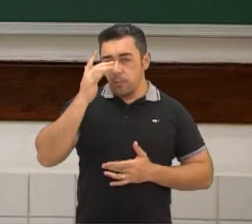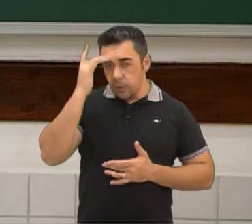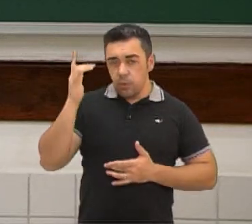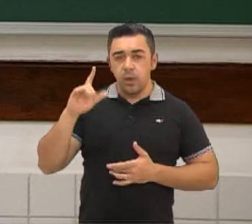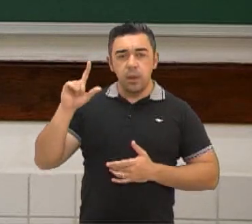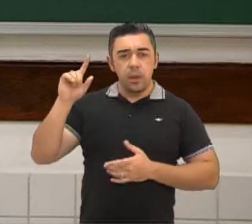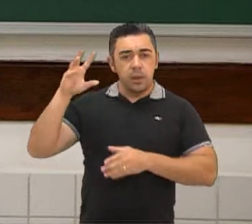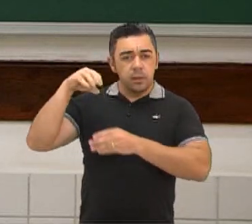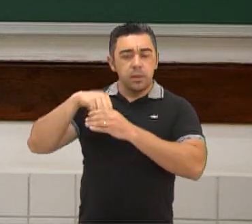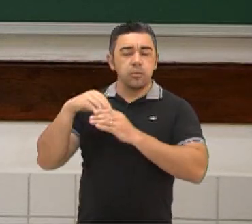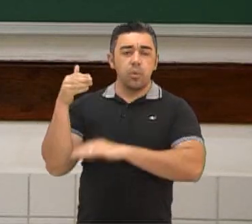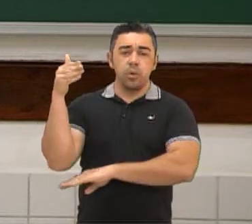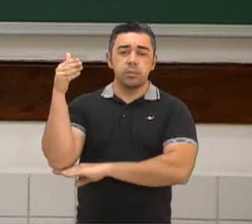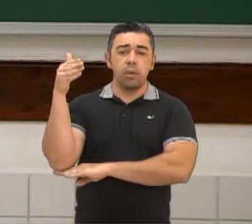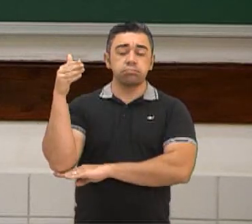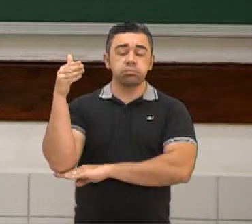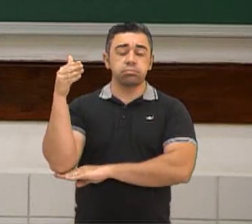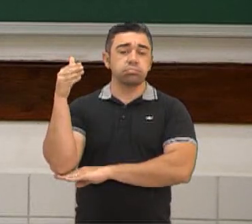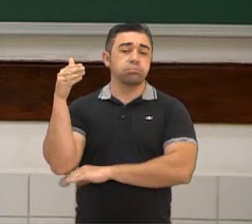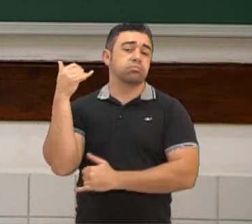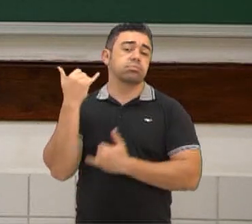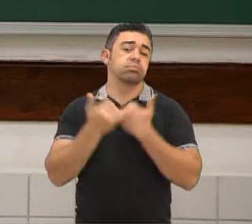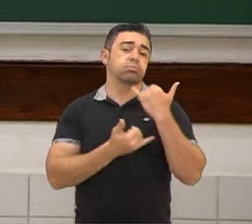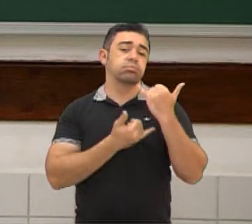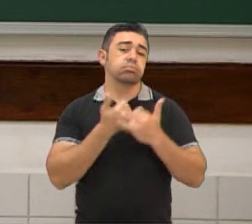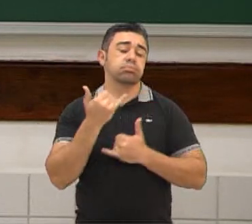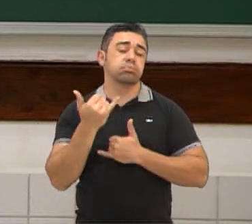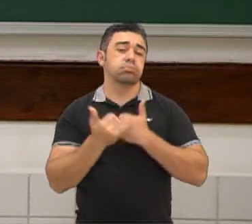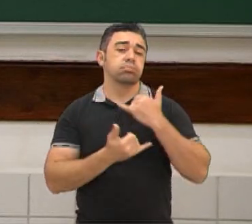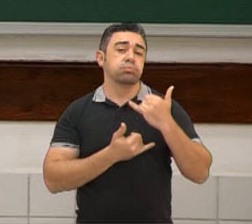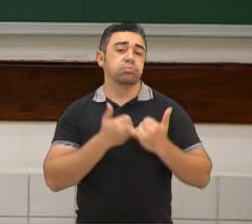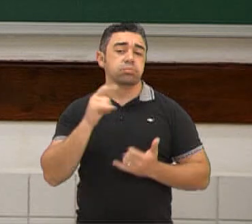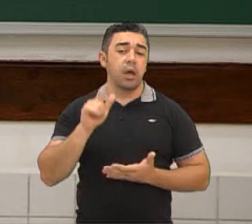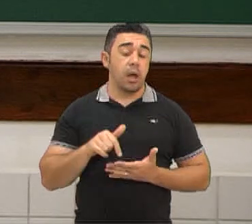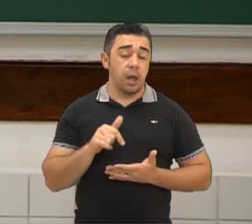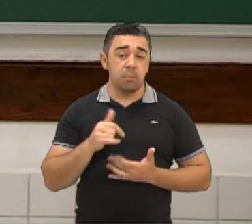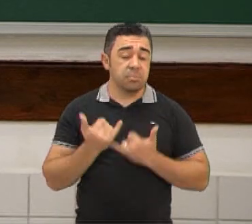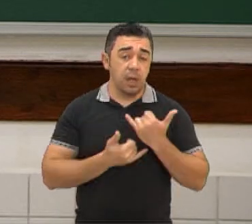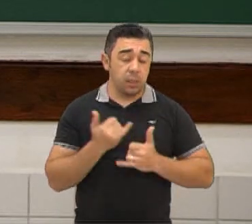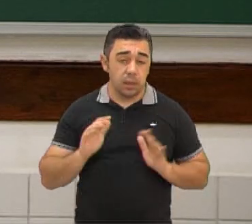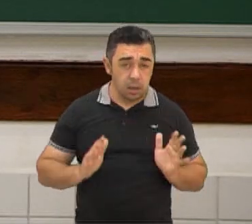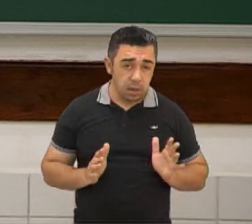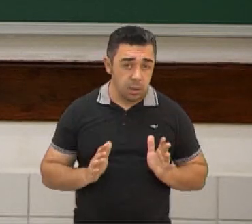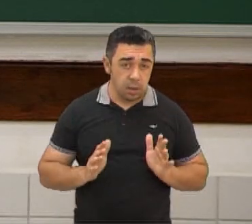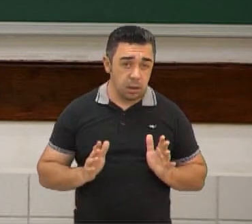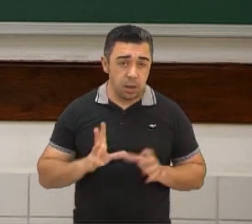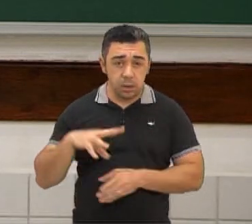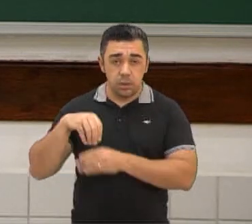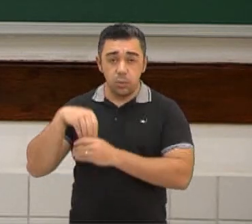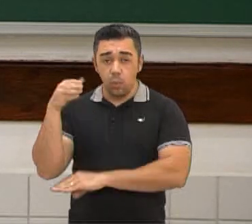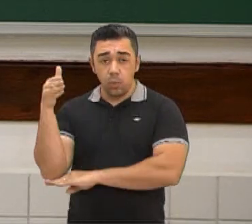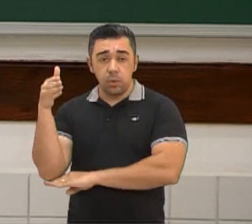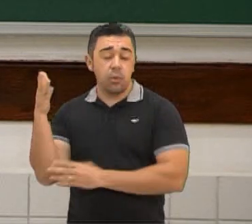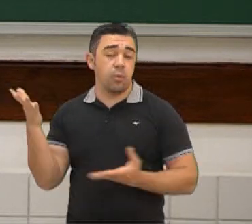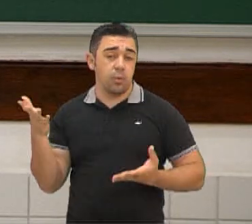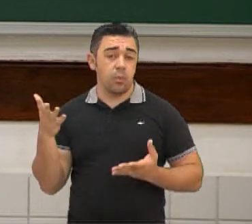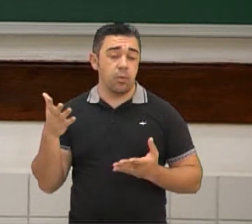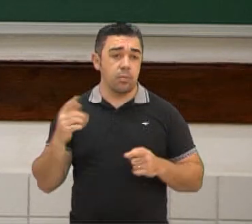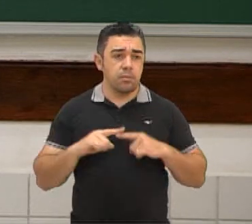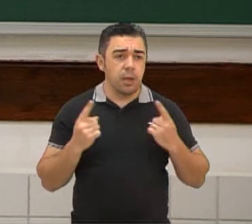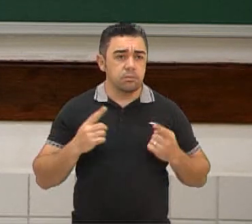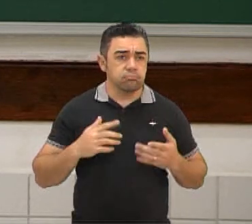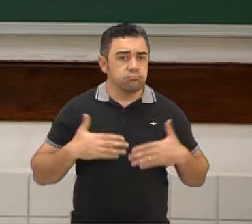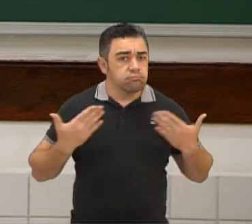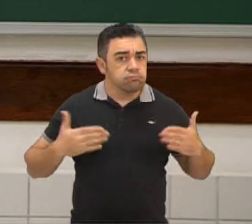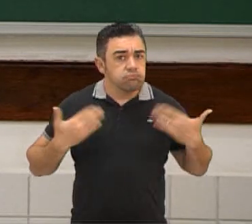num hotel. Tá? Então vejam que uma brincadeira, um jogo recreativo num hotel, acabou